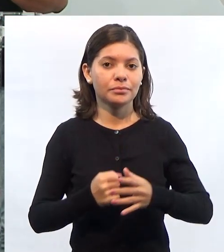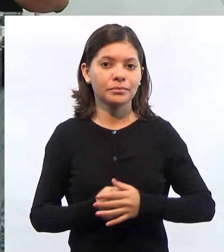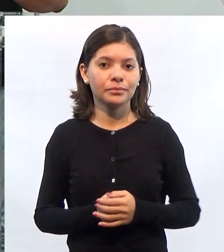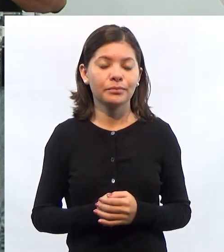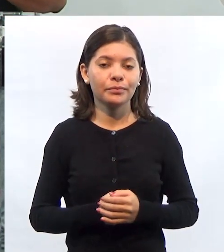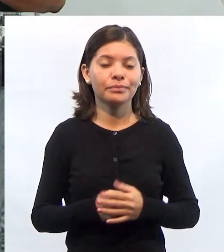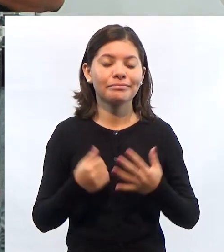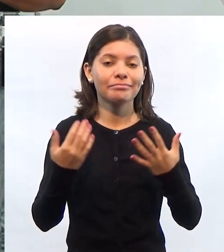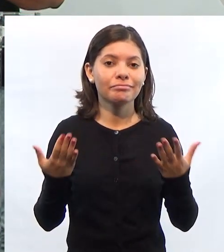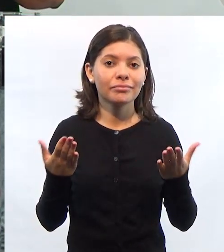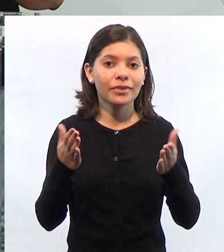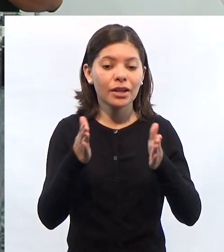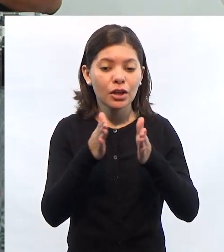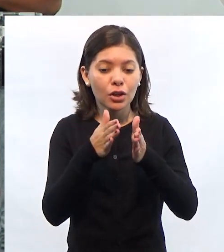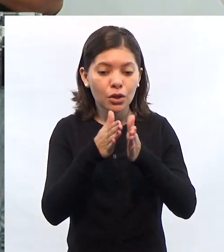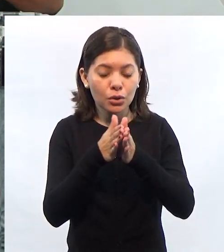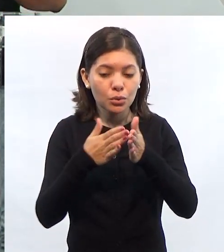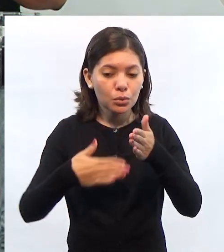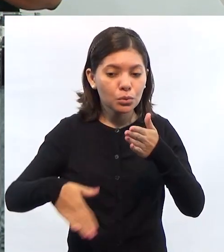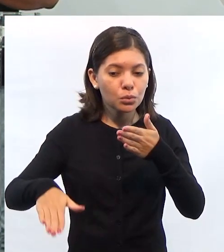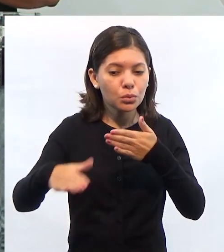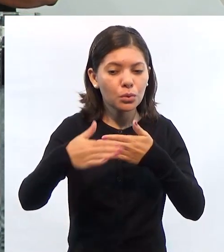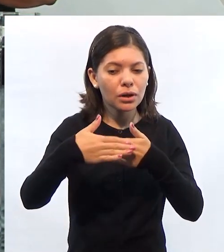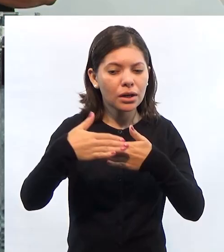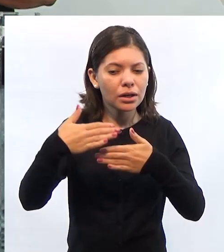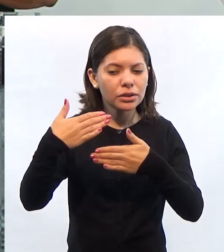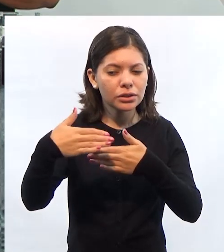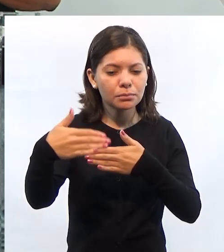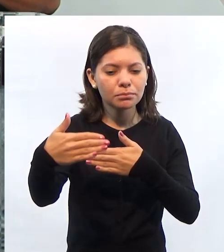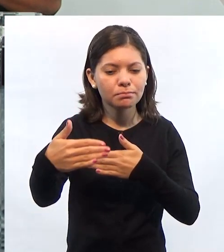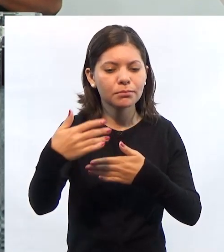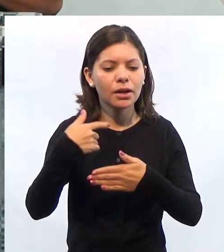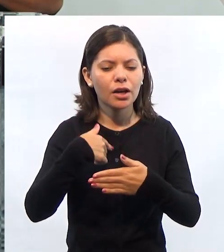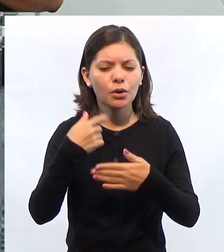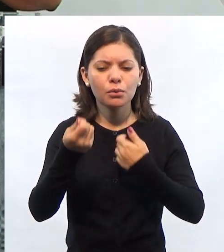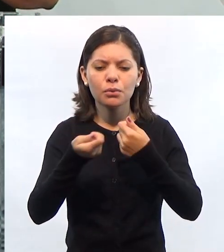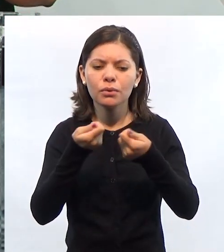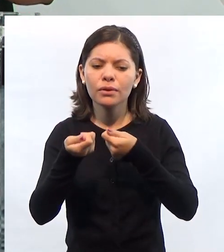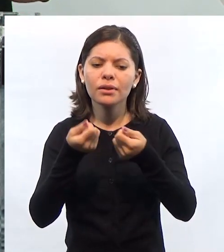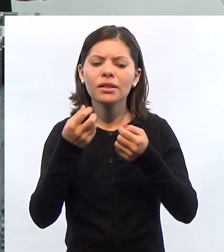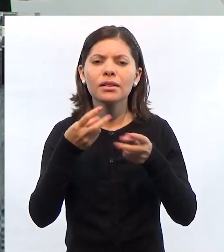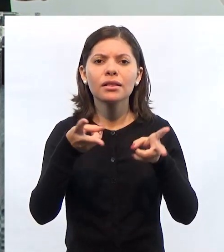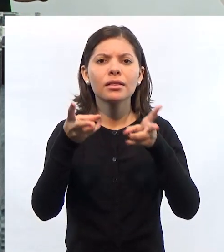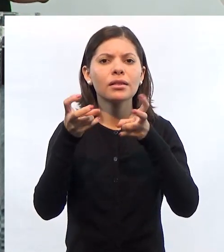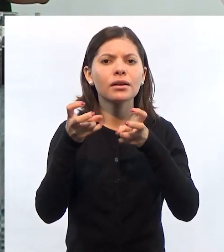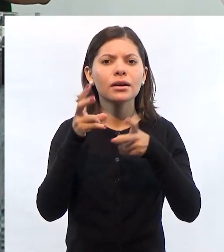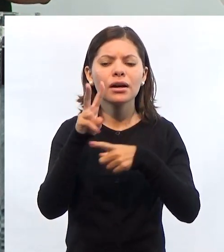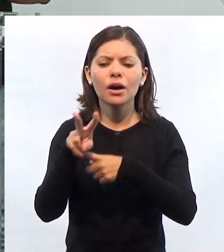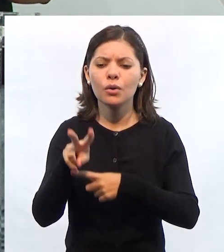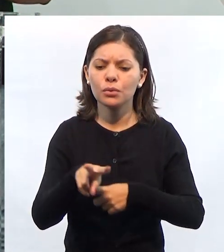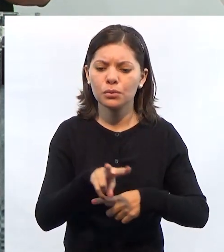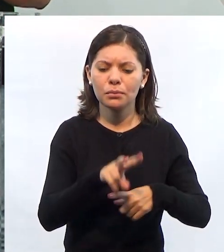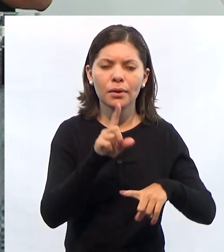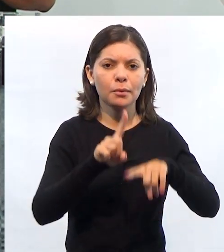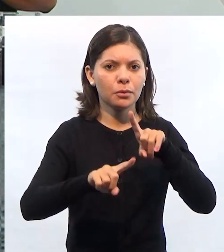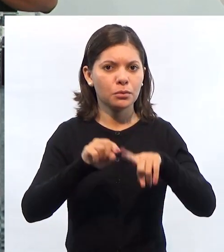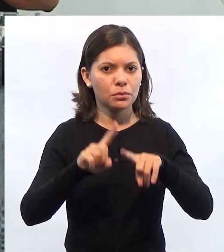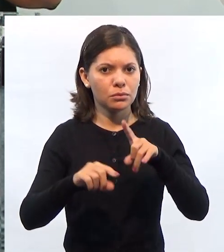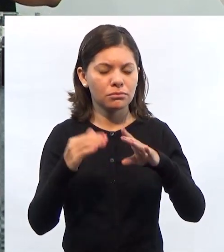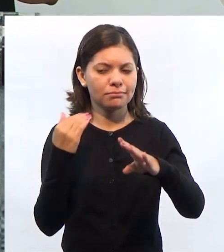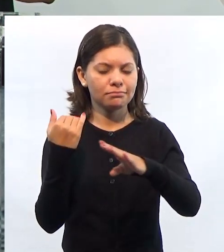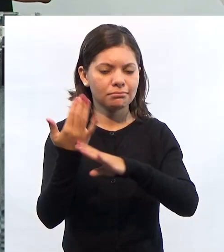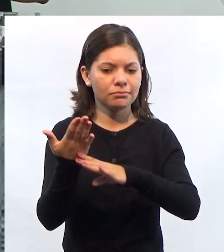é durante a produção vou estar fazendo Esse controle para verificar se algum produto está